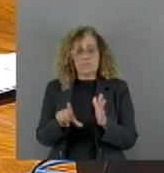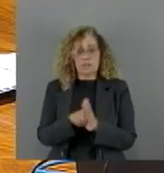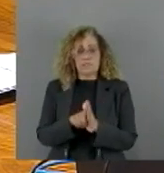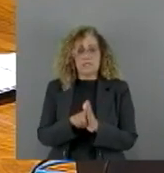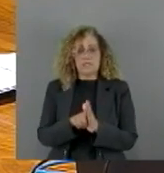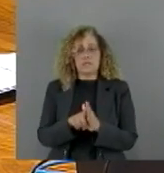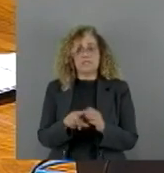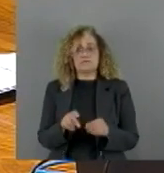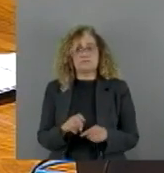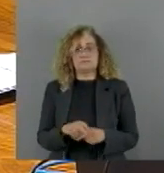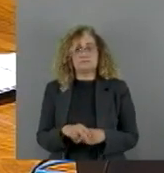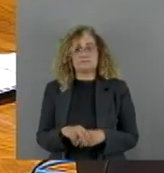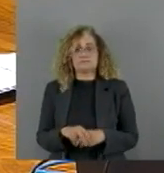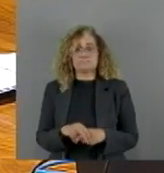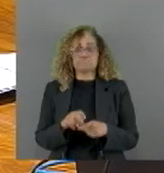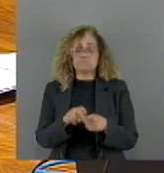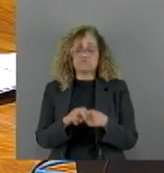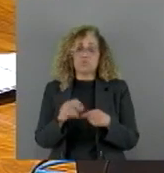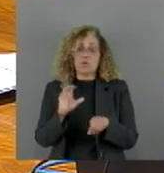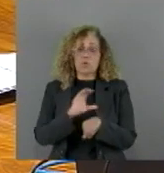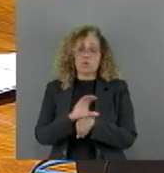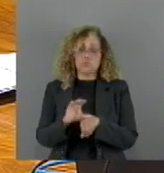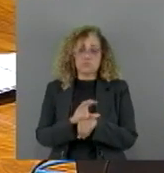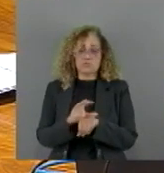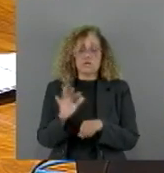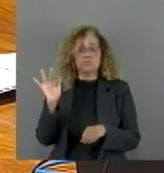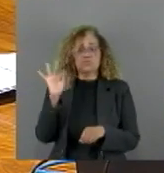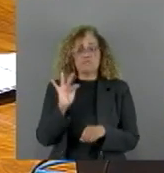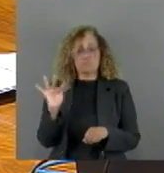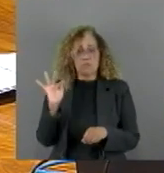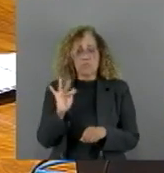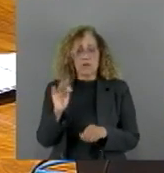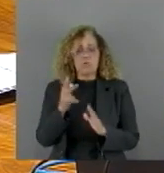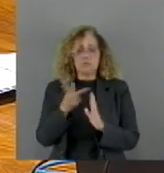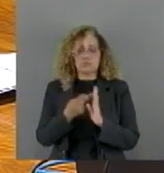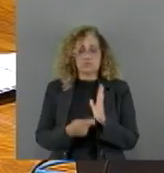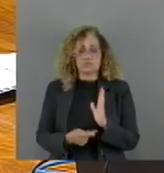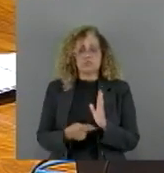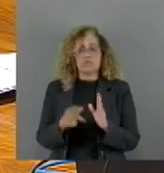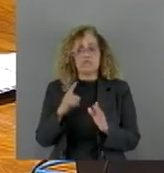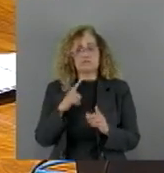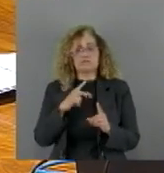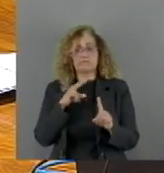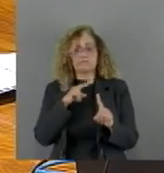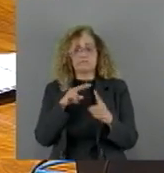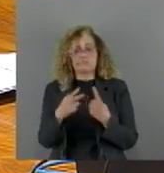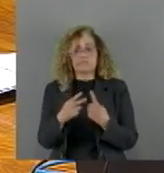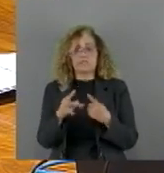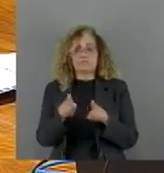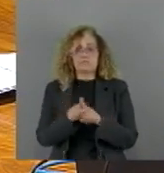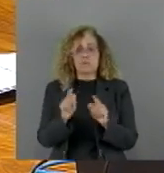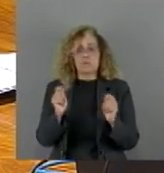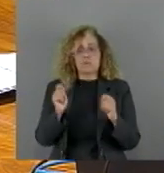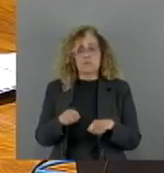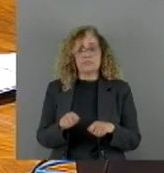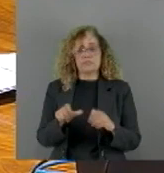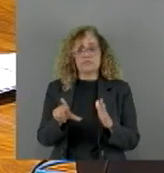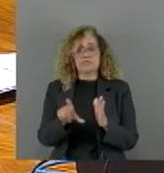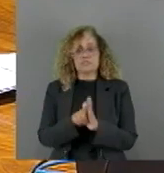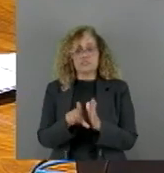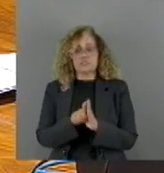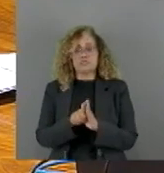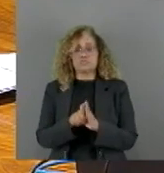à constitucionalidade formal do projeto, consideramos aspectos relacionados à competência legislativa,